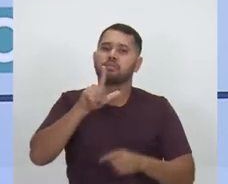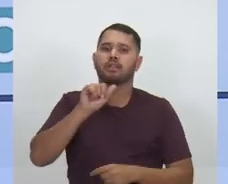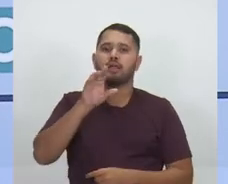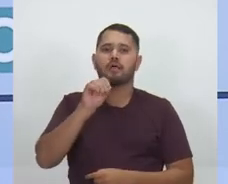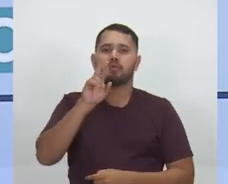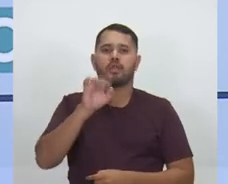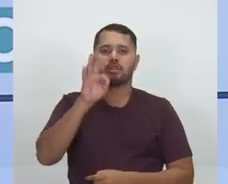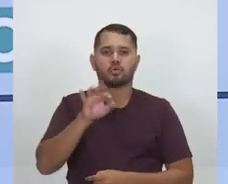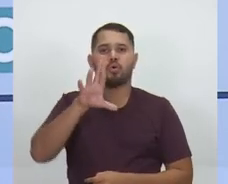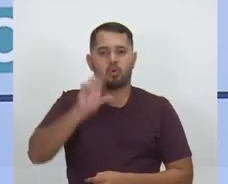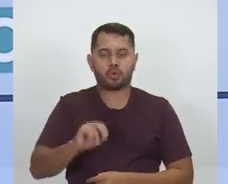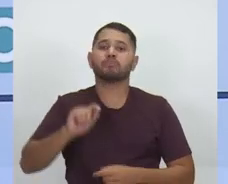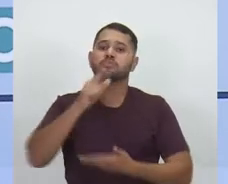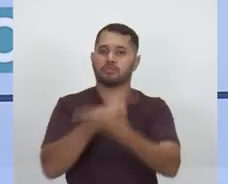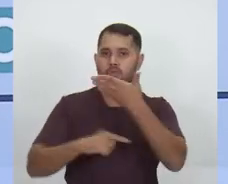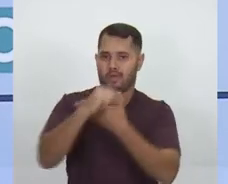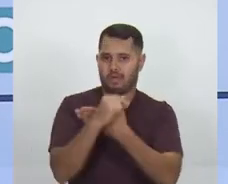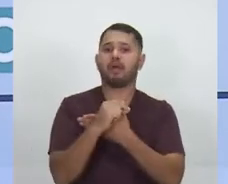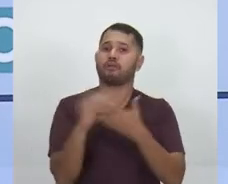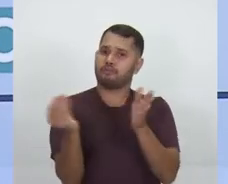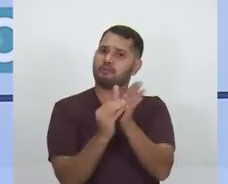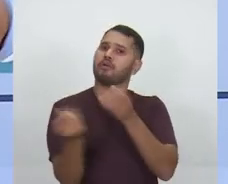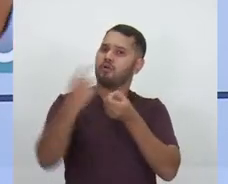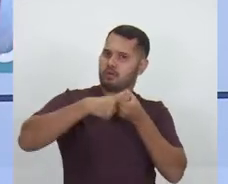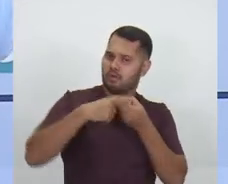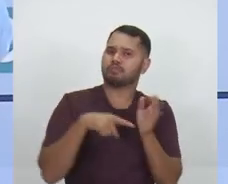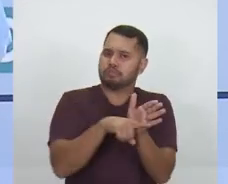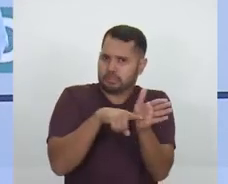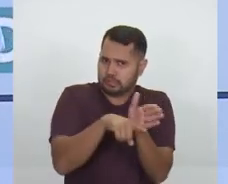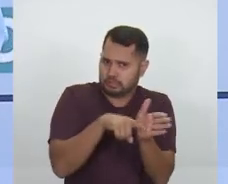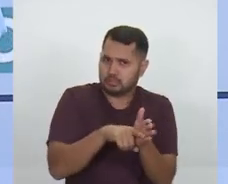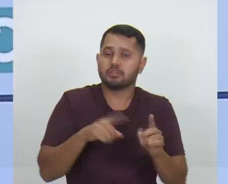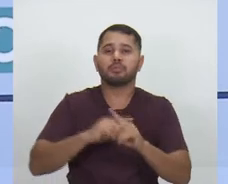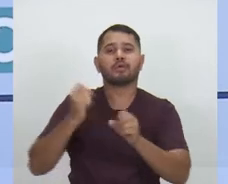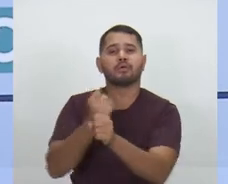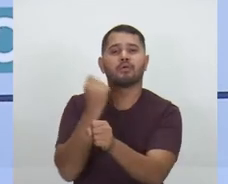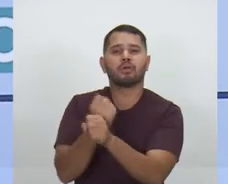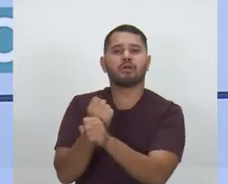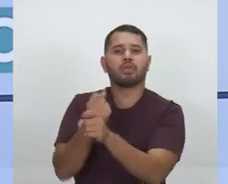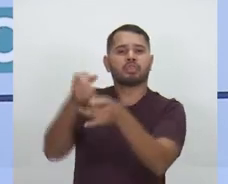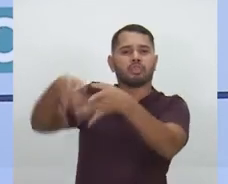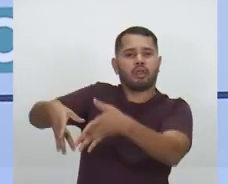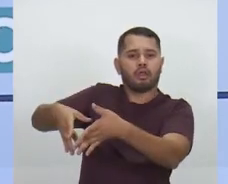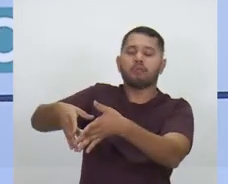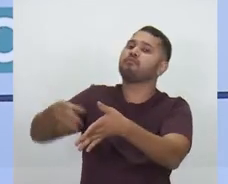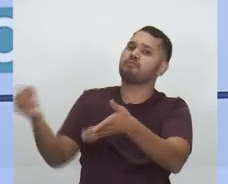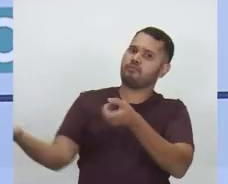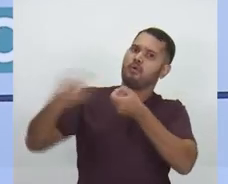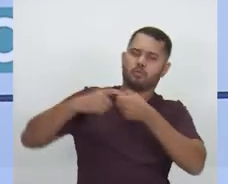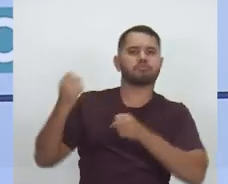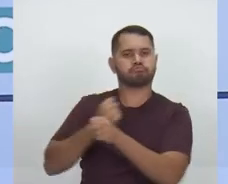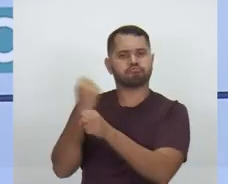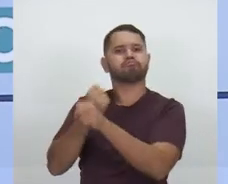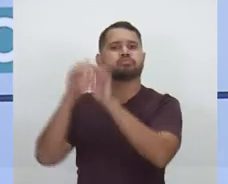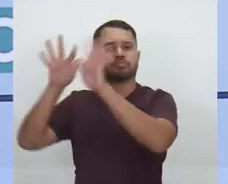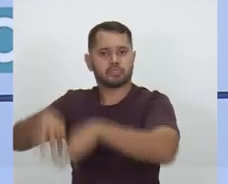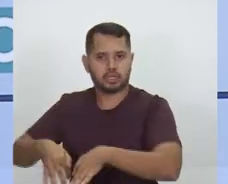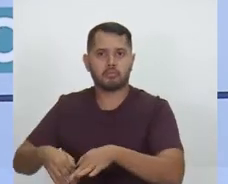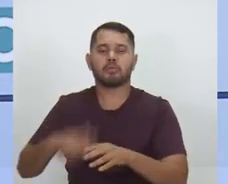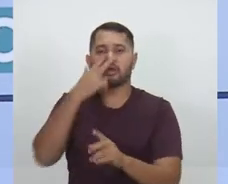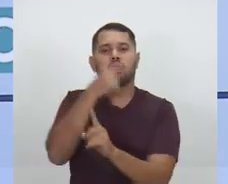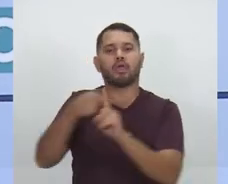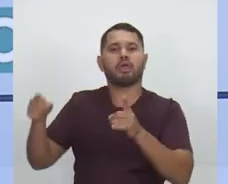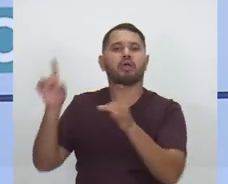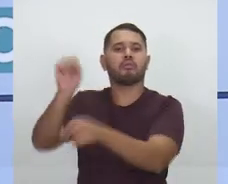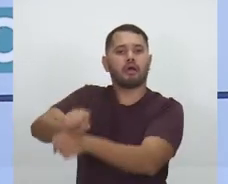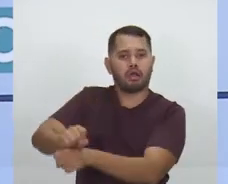universidade estadual do amazonas vamos concluir obras que foram abandonadas obras que foram deixadas pelo meio do caminho